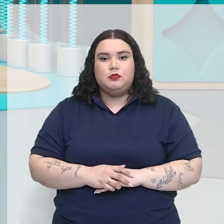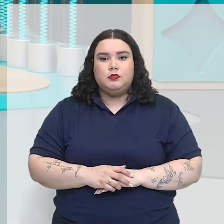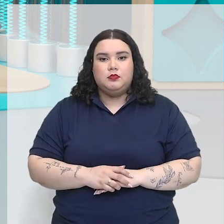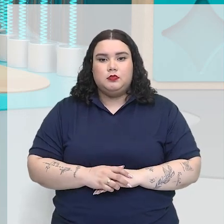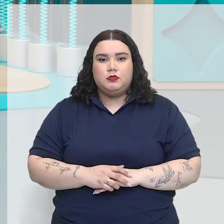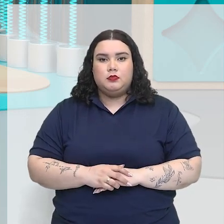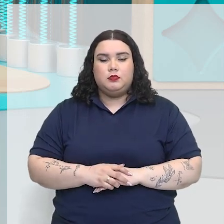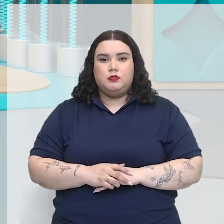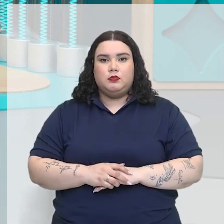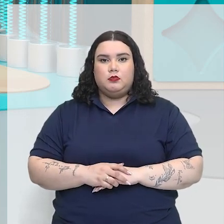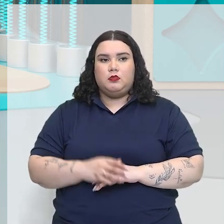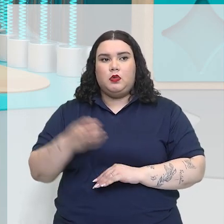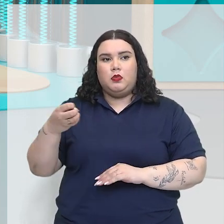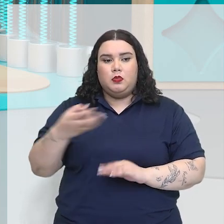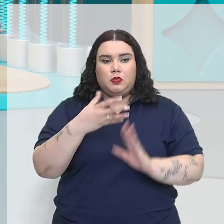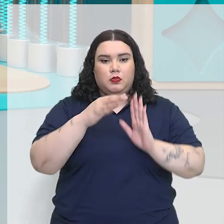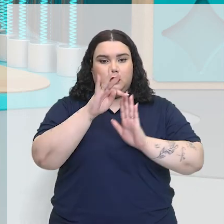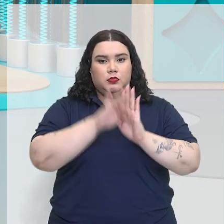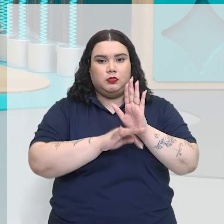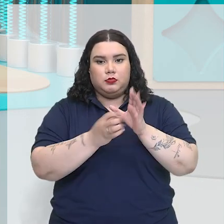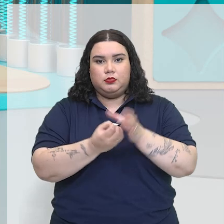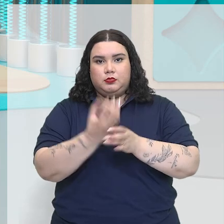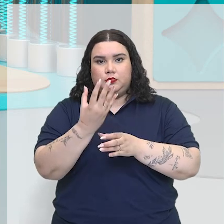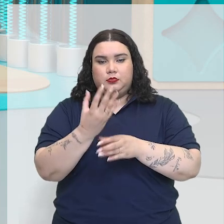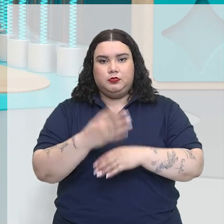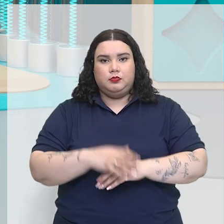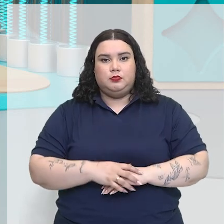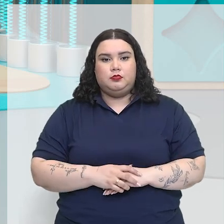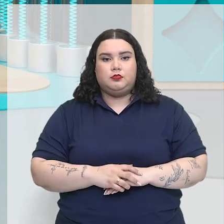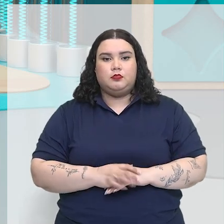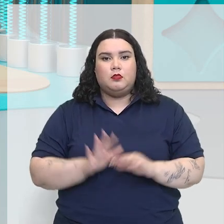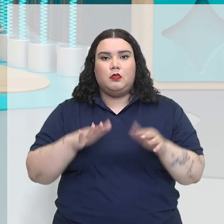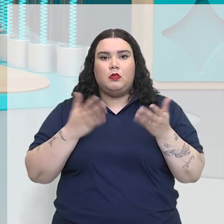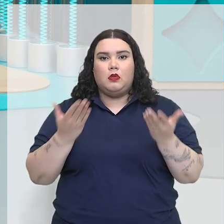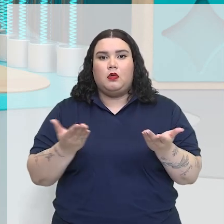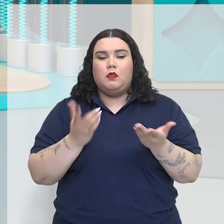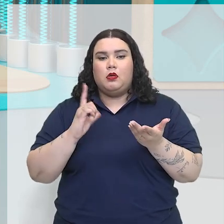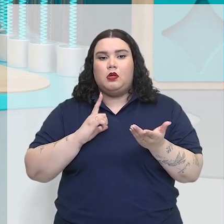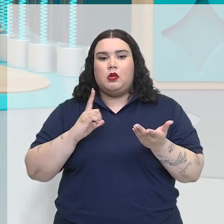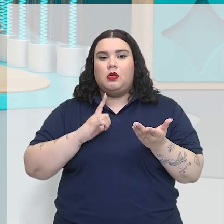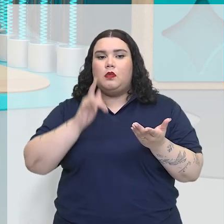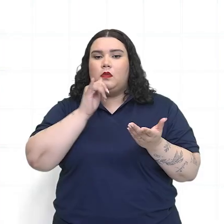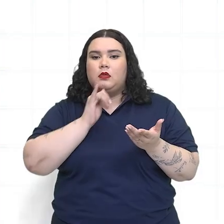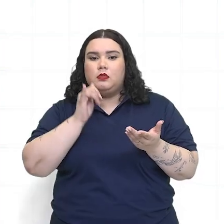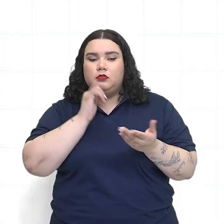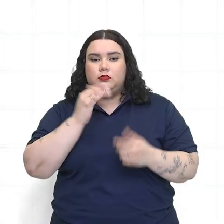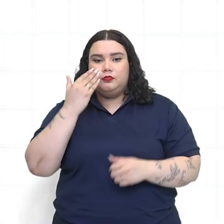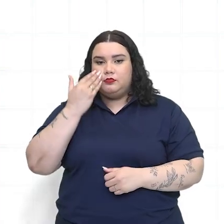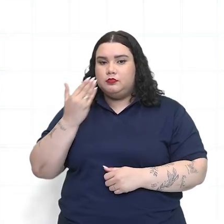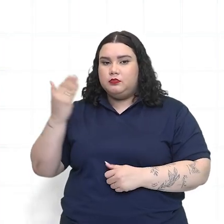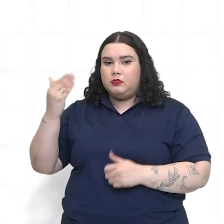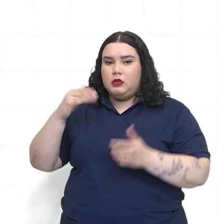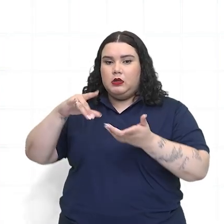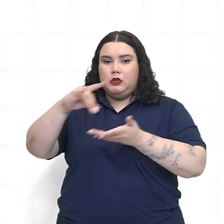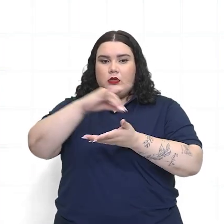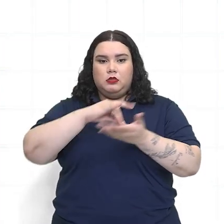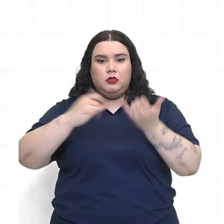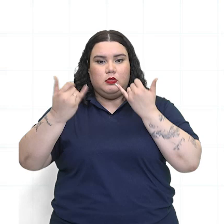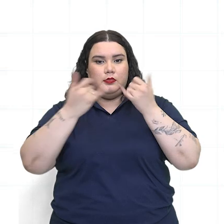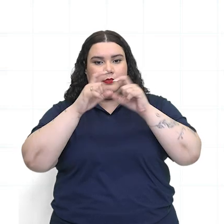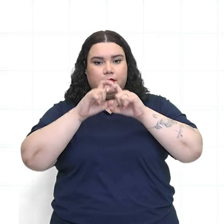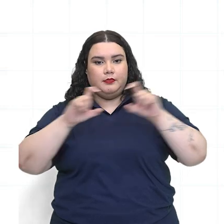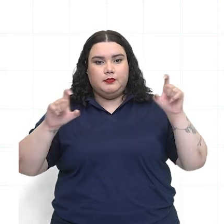o novo texto que está sendo criado. Então, nós temos aí um exemplo. Olha, o CMA News, ele colocou aí, ó,